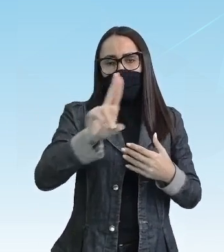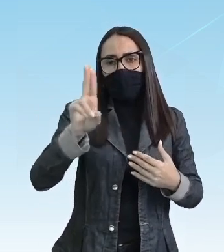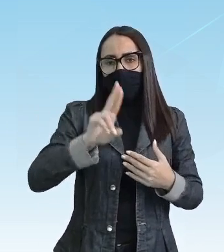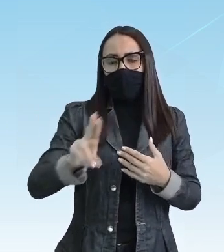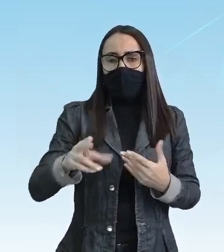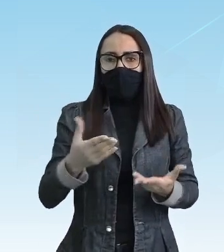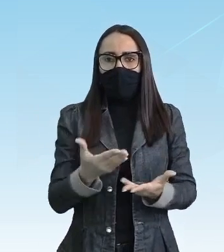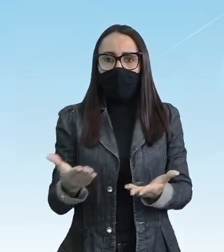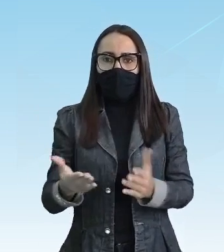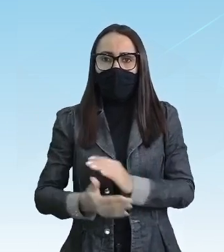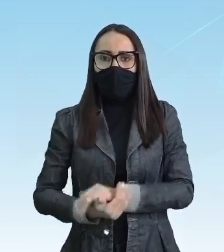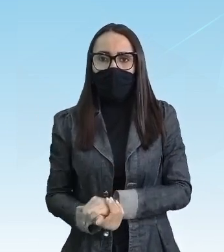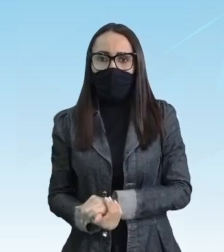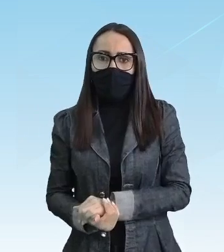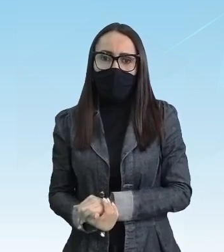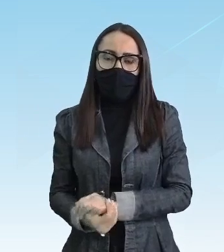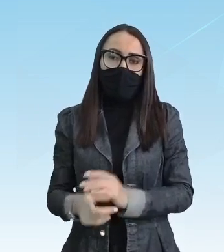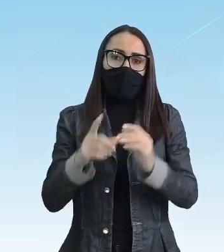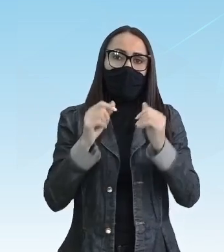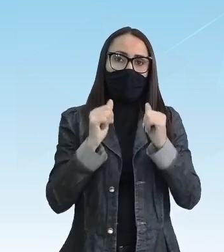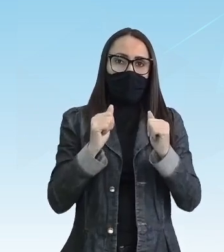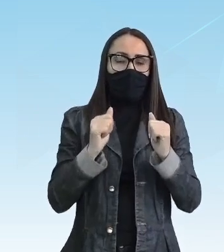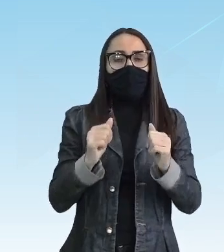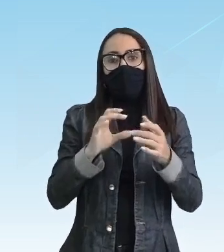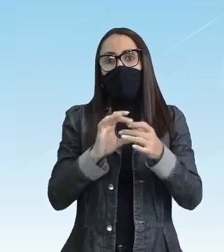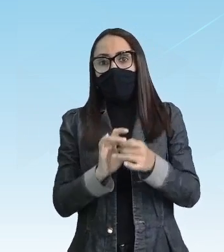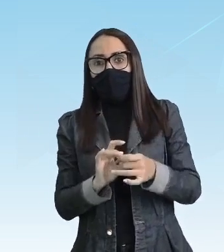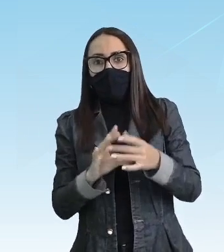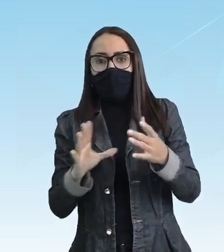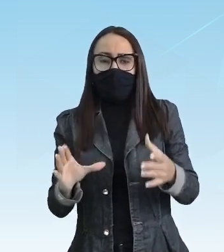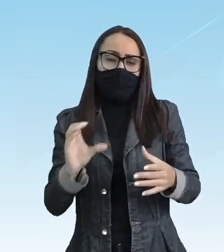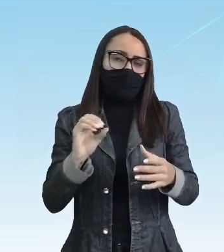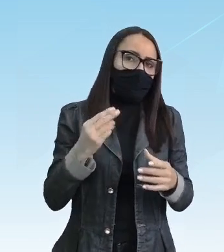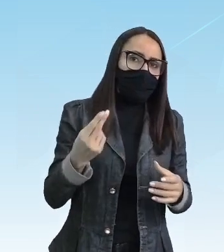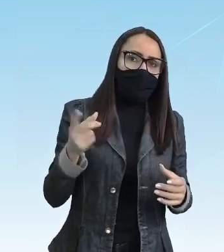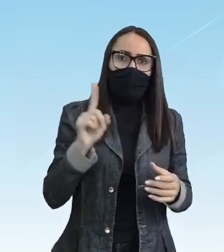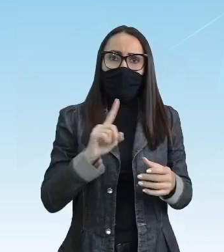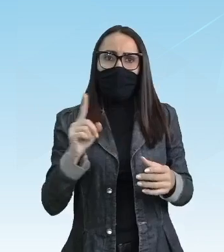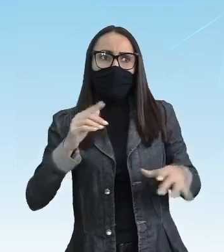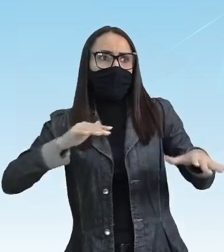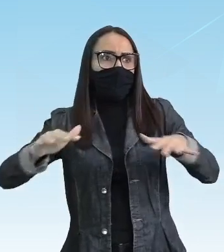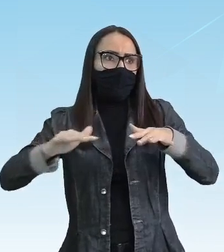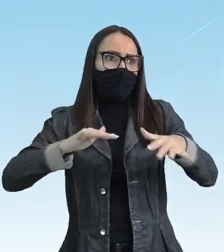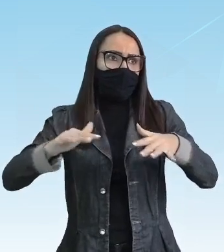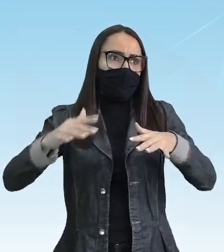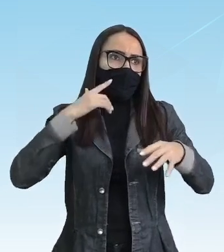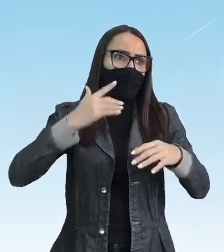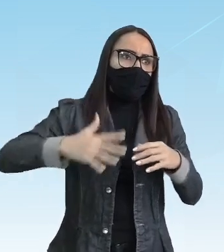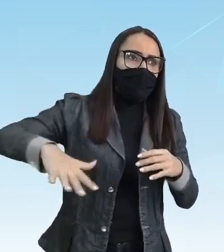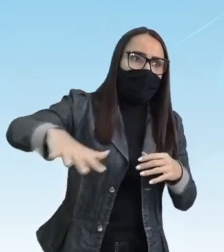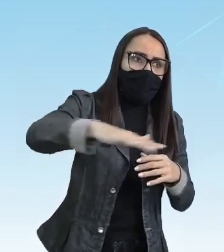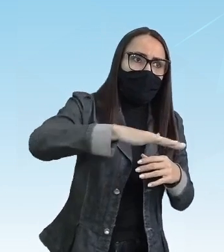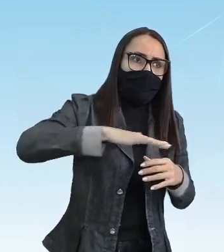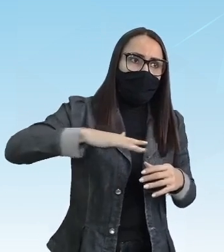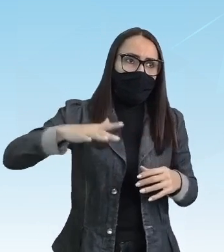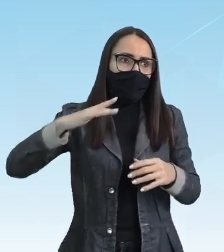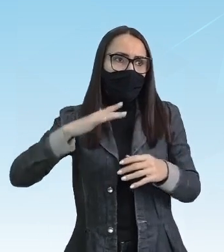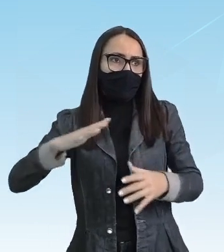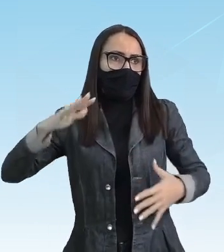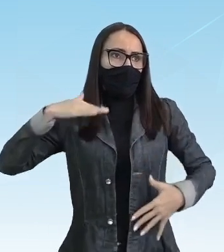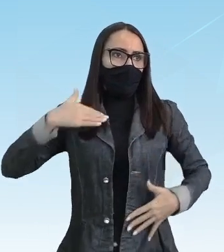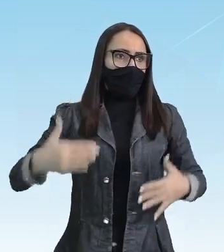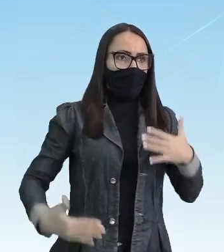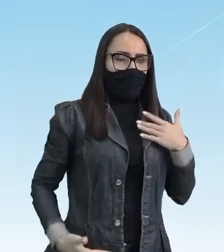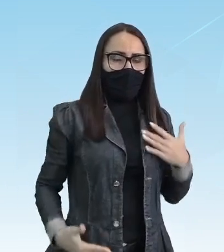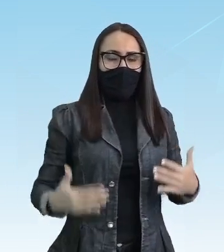As articulações elas podem permitir ou não o movimento nessa região. E de acordo com a capacidade